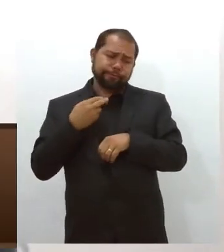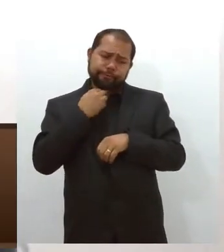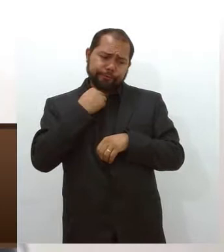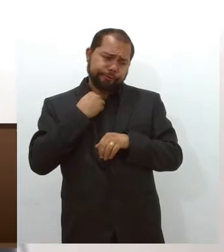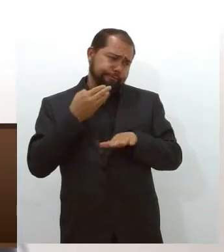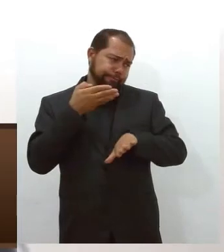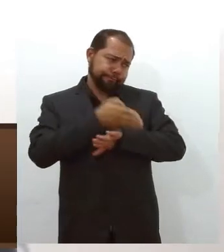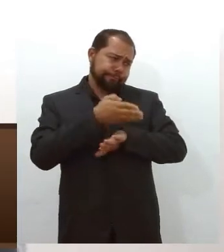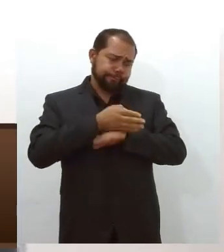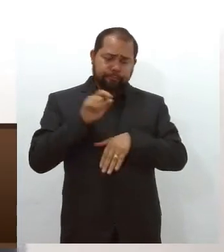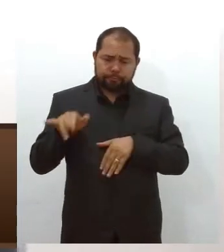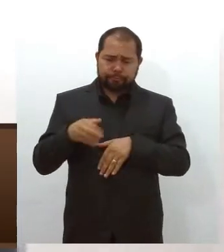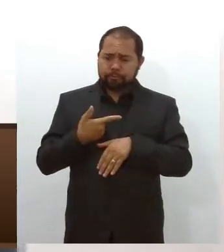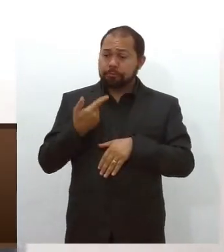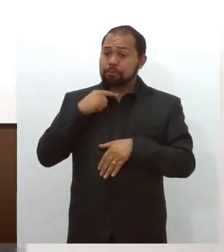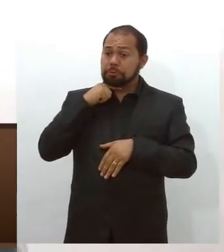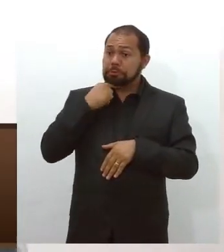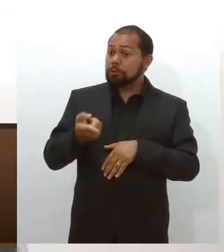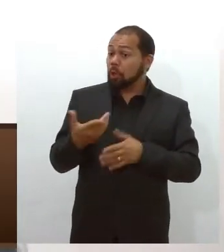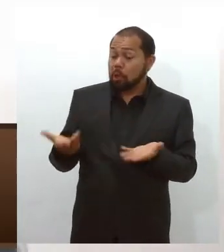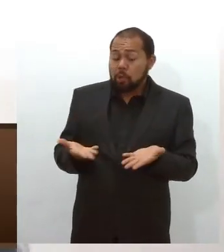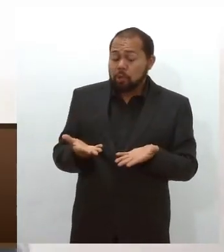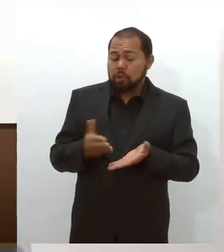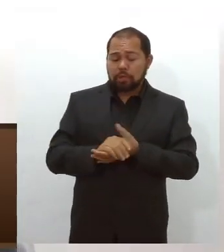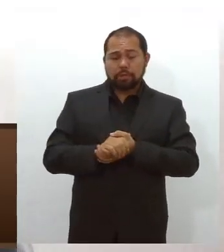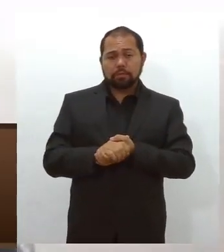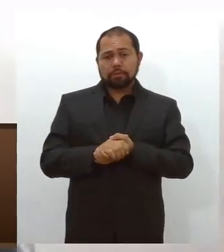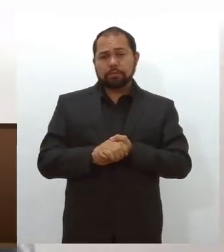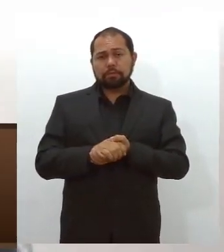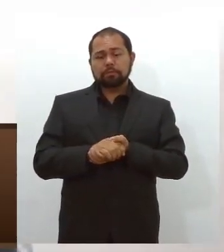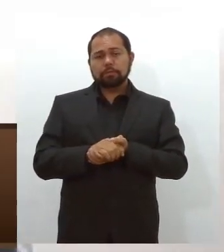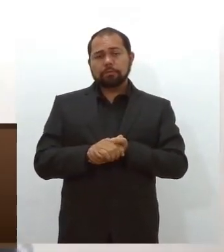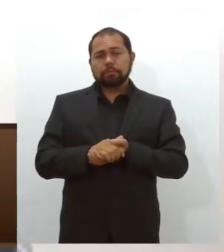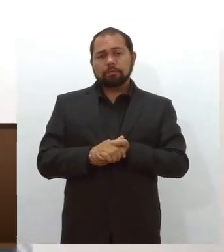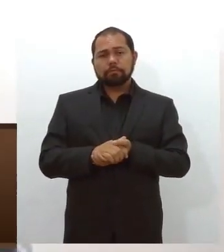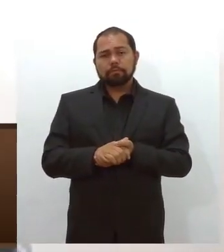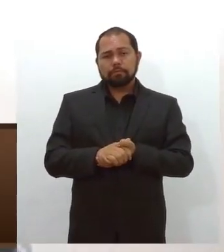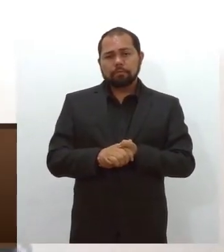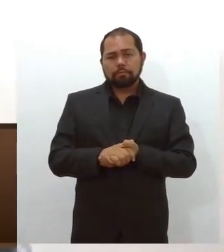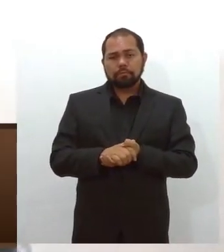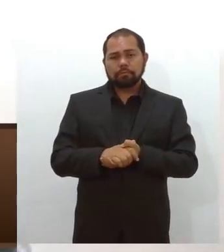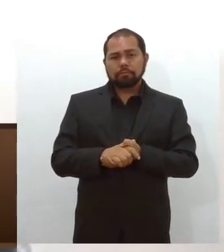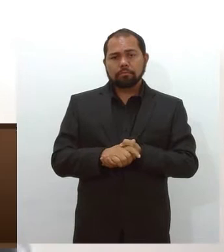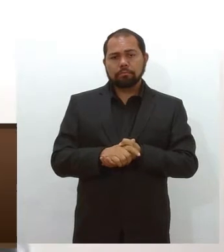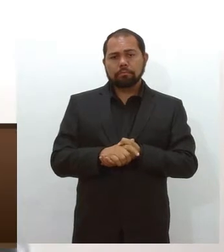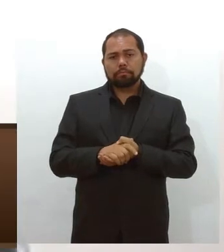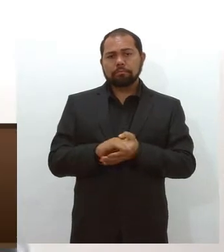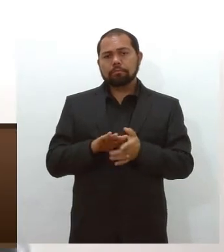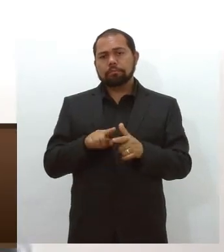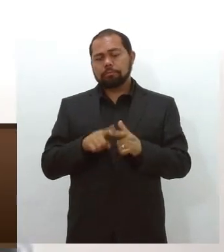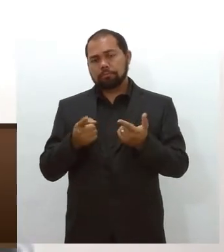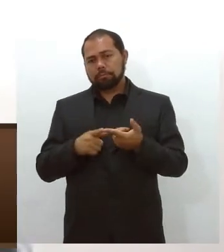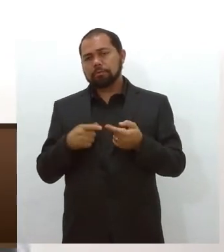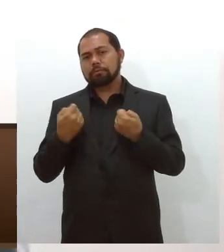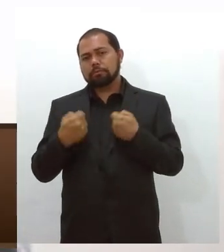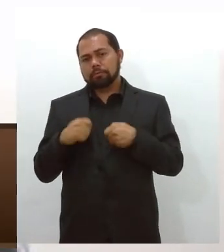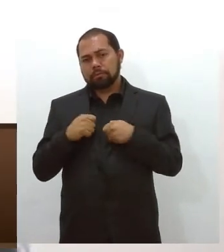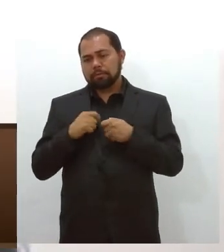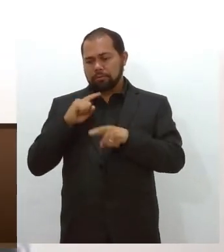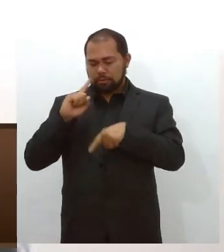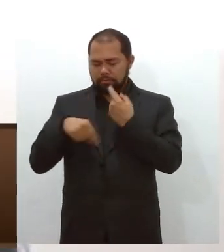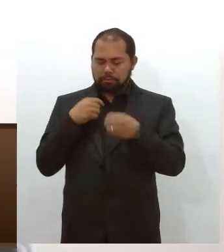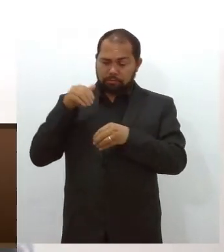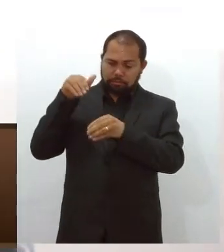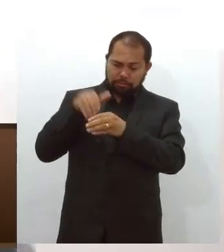com o título cancelado, não vai mais conseguir votar. Entretanto, deve, após a eleição, fazer